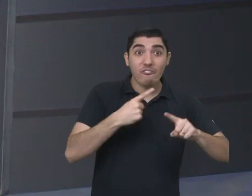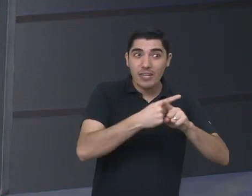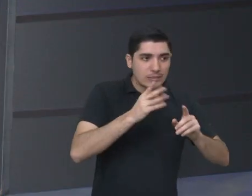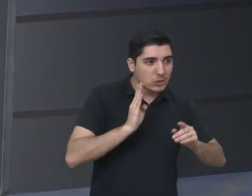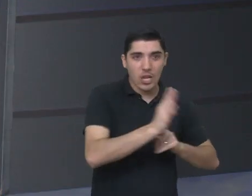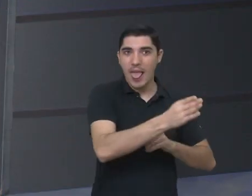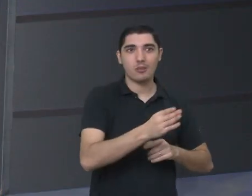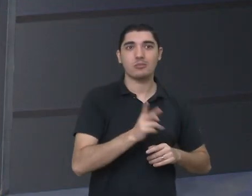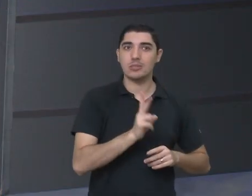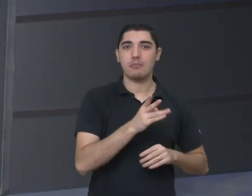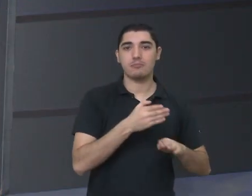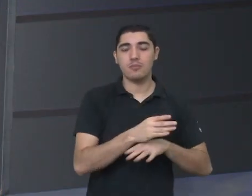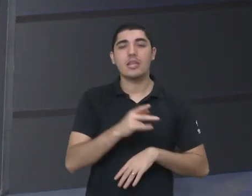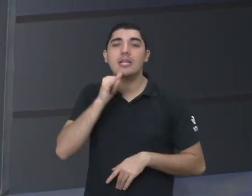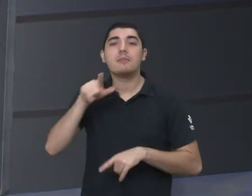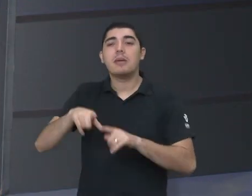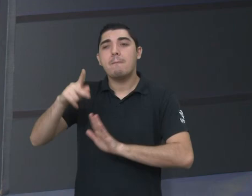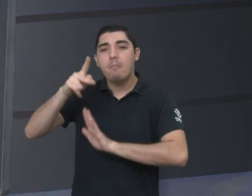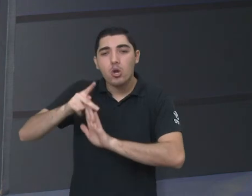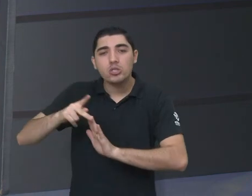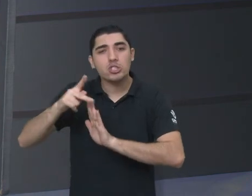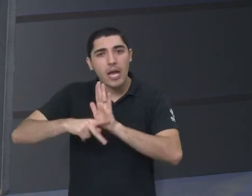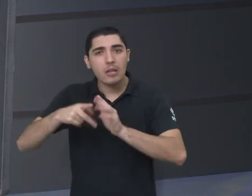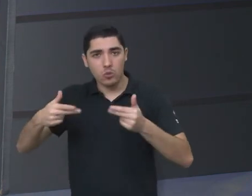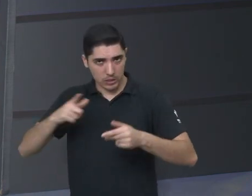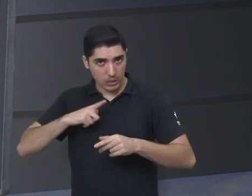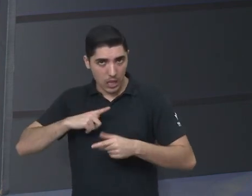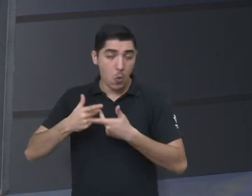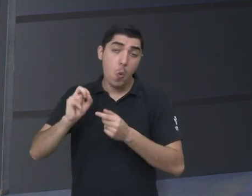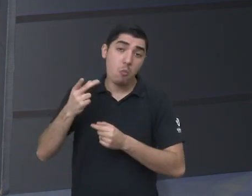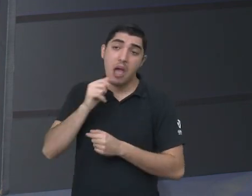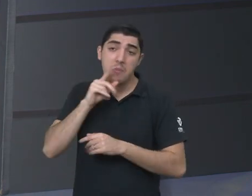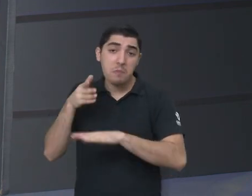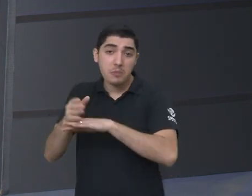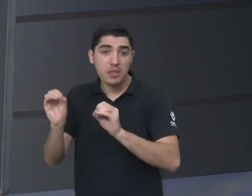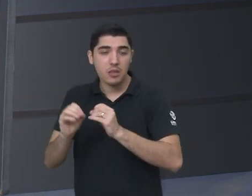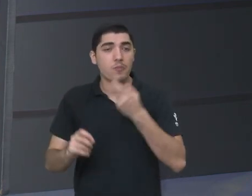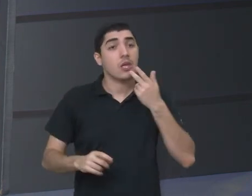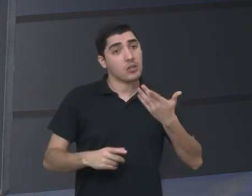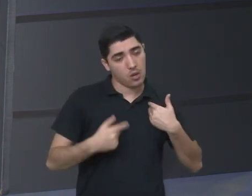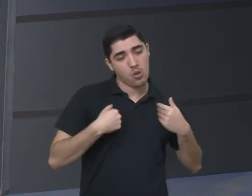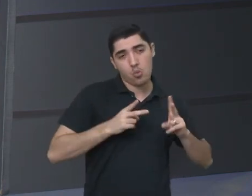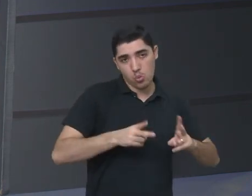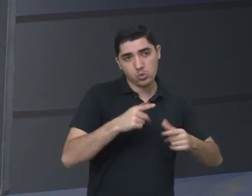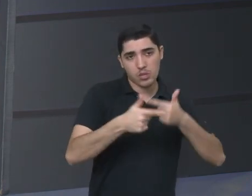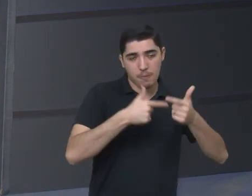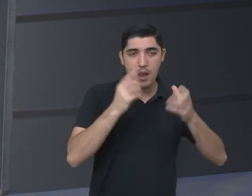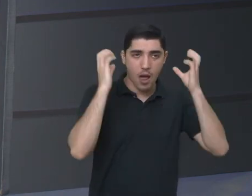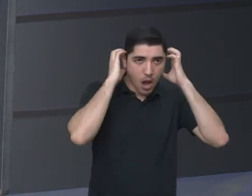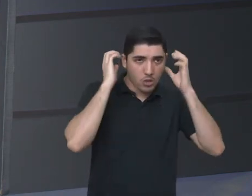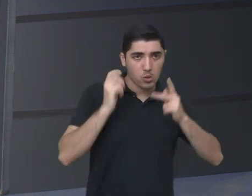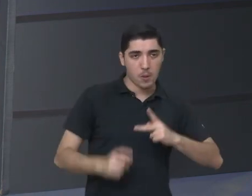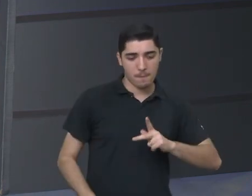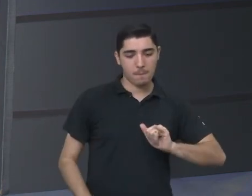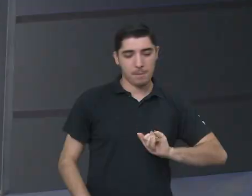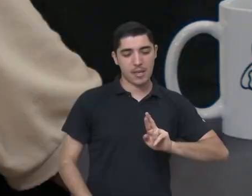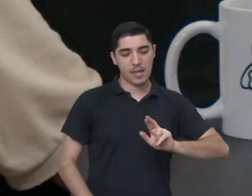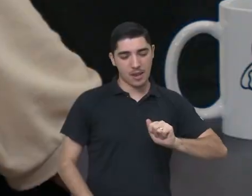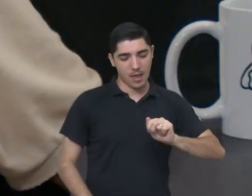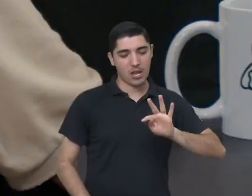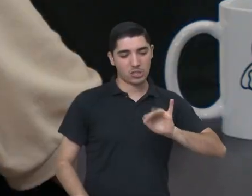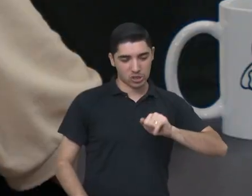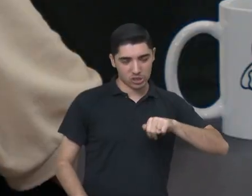acho que realmente vai ser a salvação do futebol profissional de São José. Não, o São José vai se safar com a São SAF. José é grande, ele merece Muito subir e tá